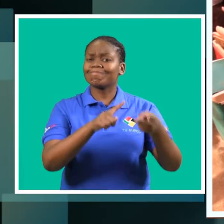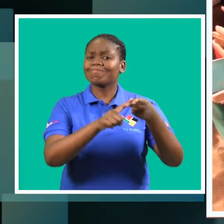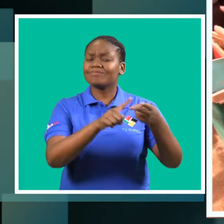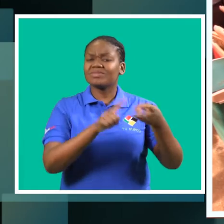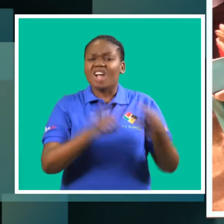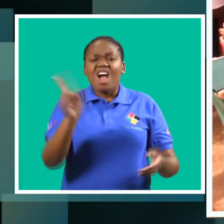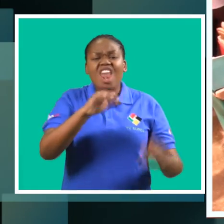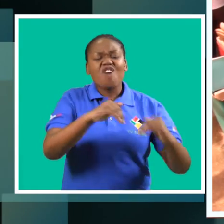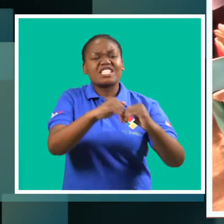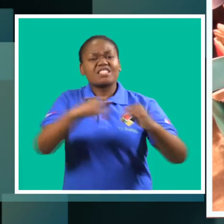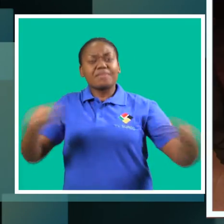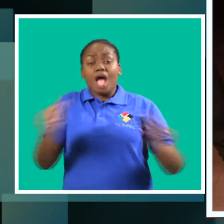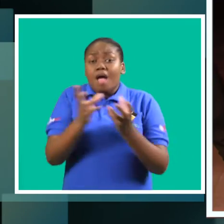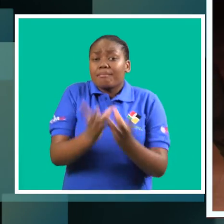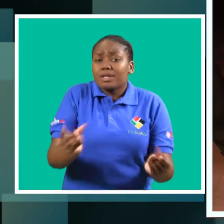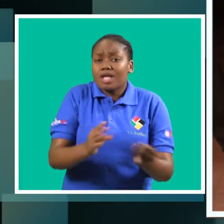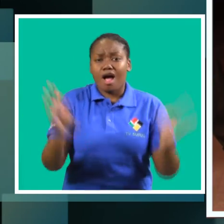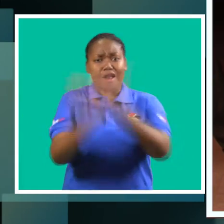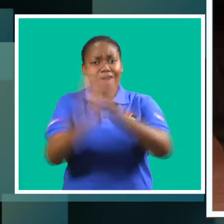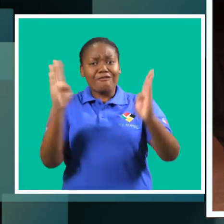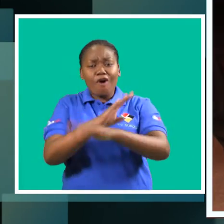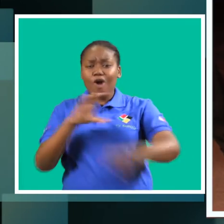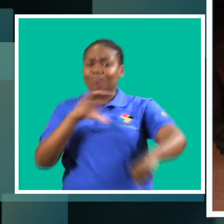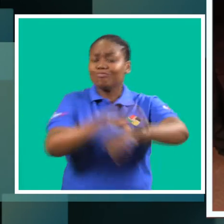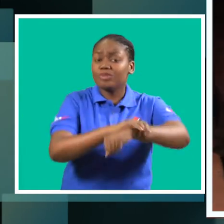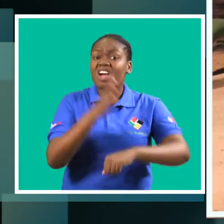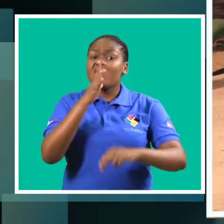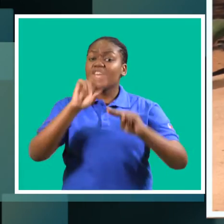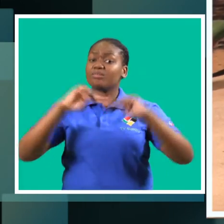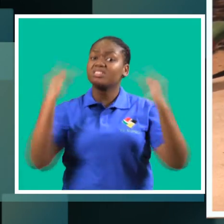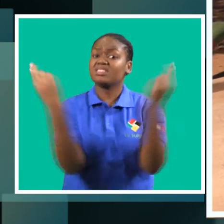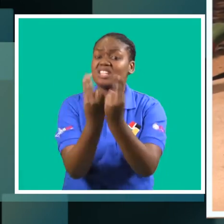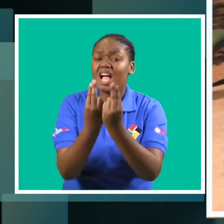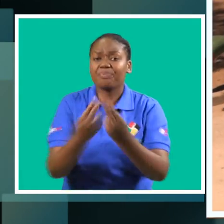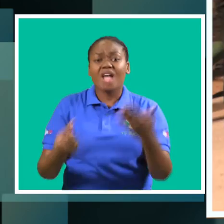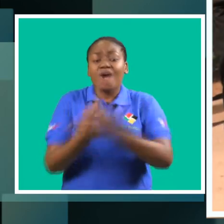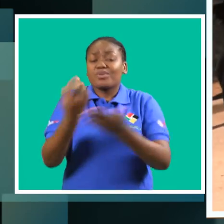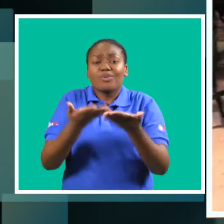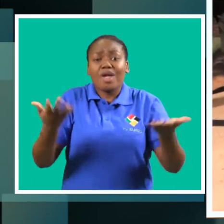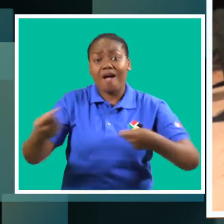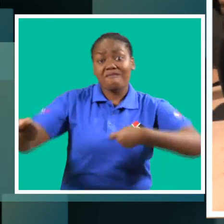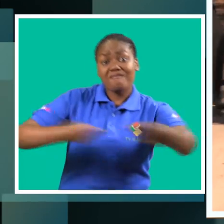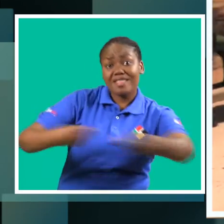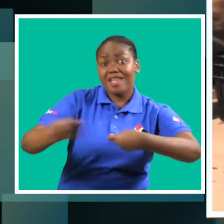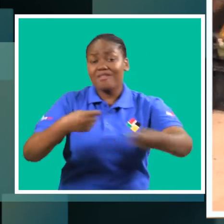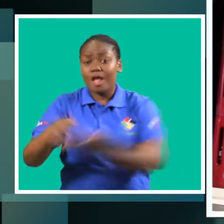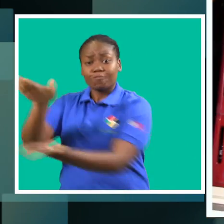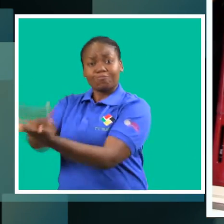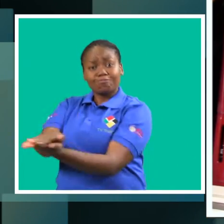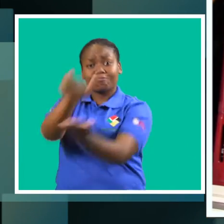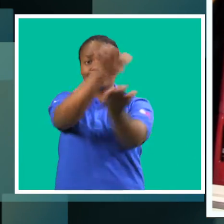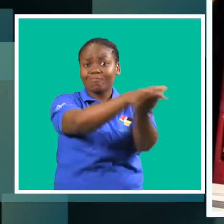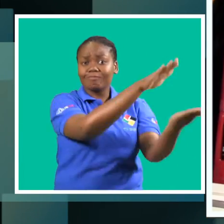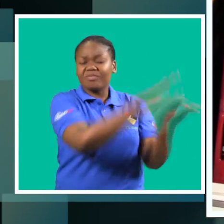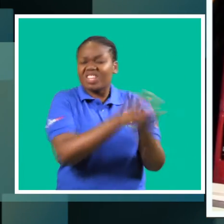Quantidades não especificadas de produtos alimentares foram apreendidas pela polícia municipal. Em causa está à